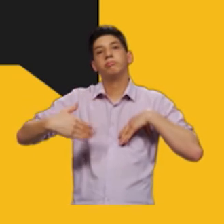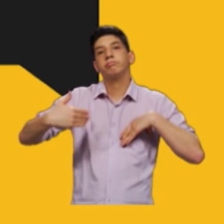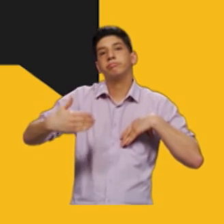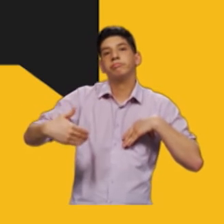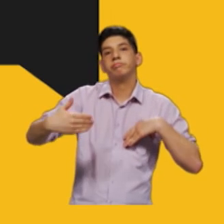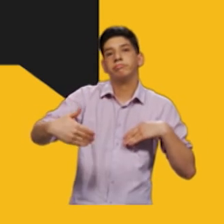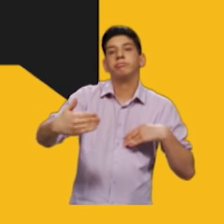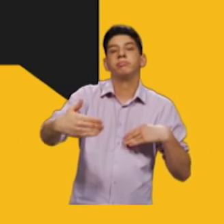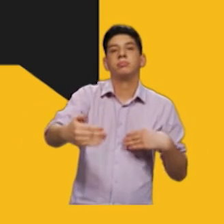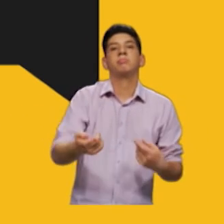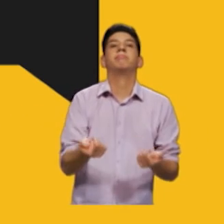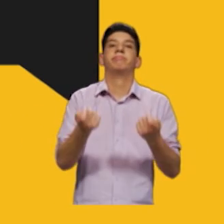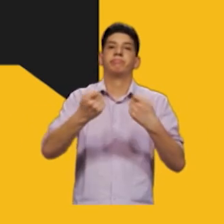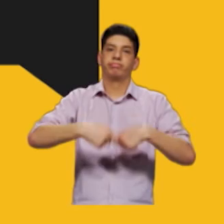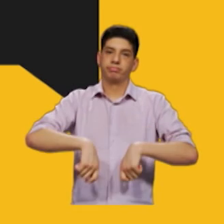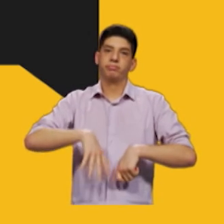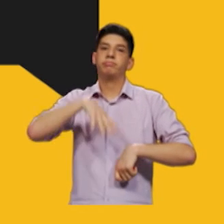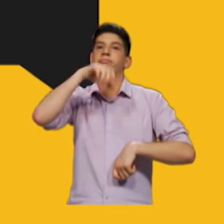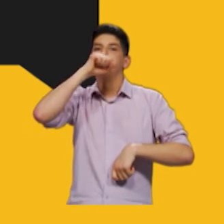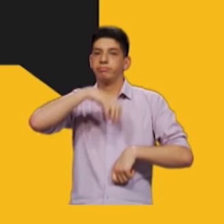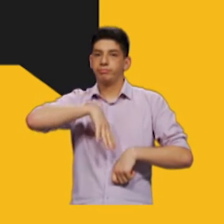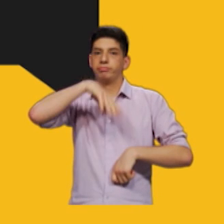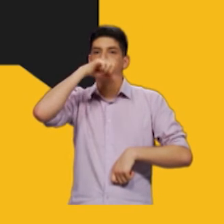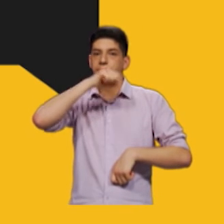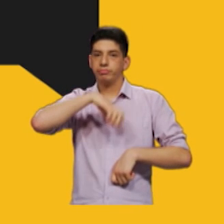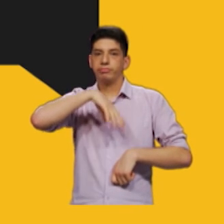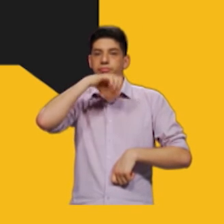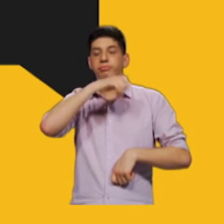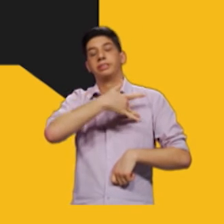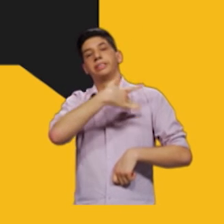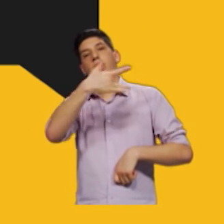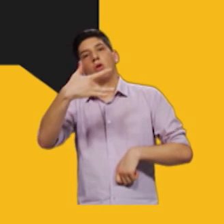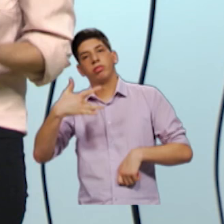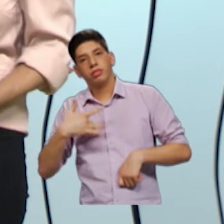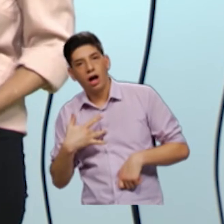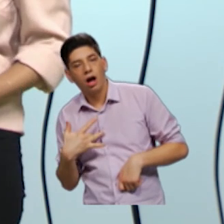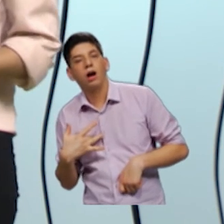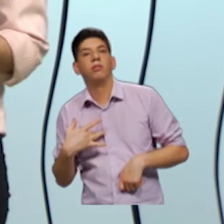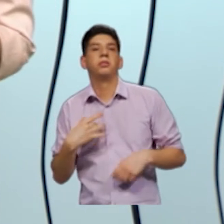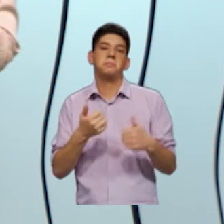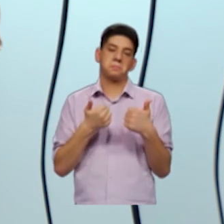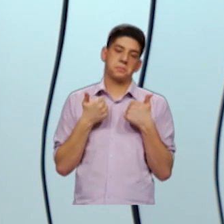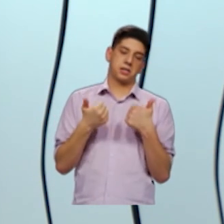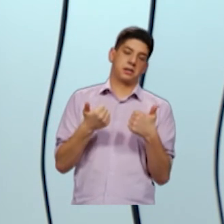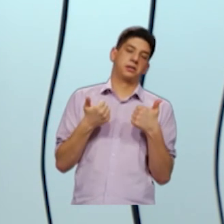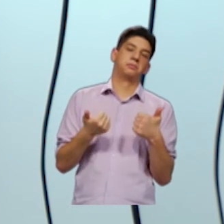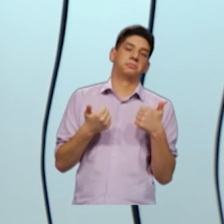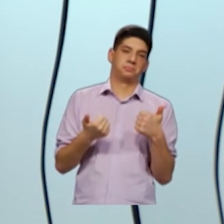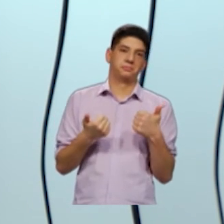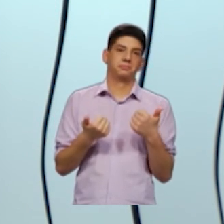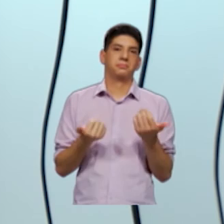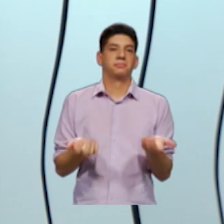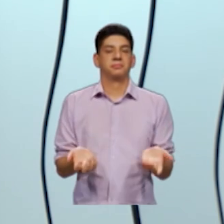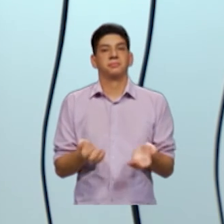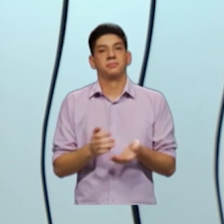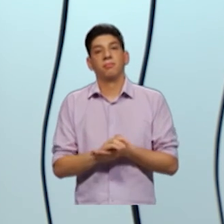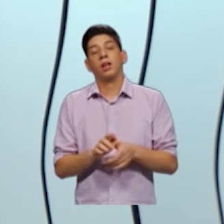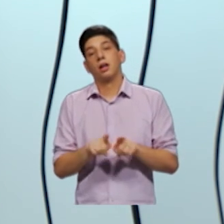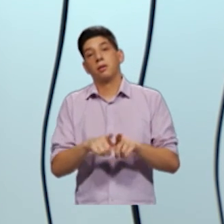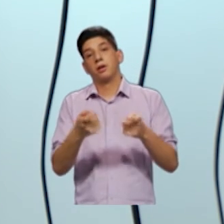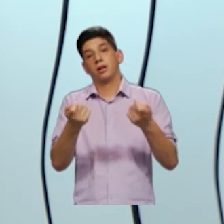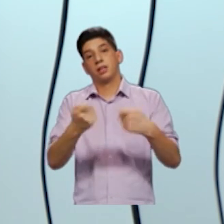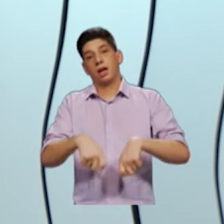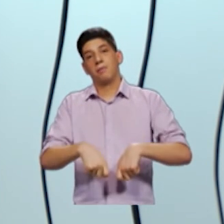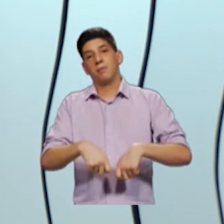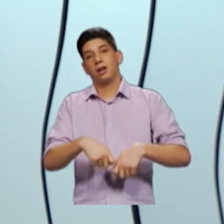vai conseguindo aí deixar a sua respiração mais favorável, uma respiração mais sadia. E ela é capaz de